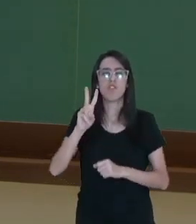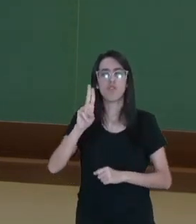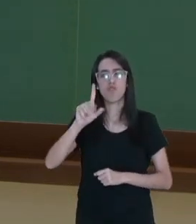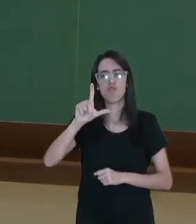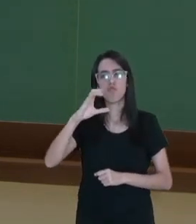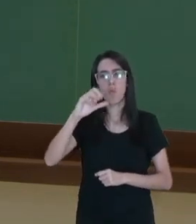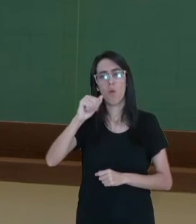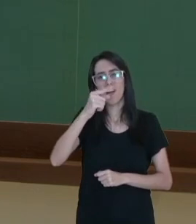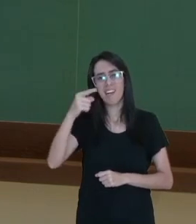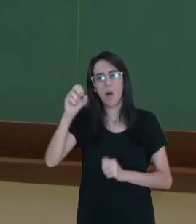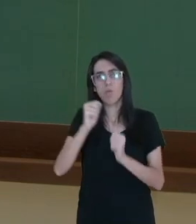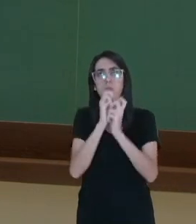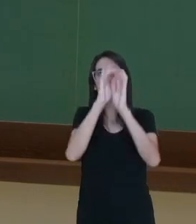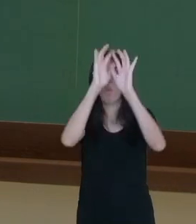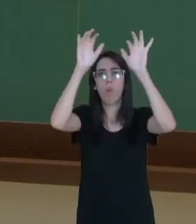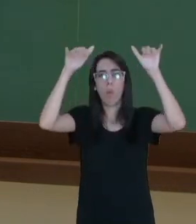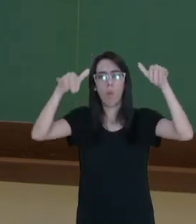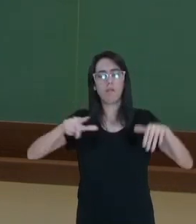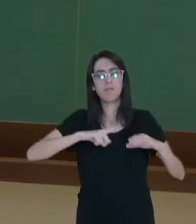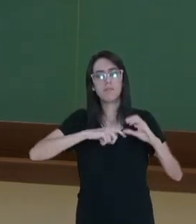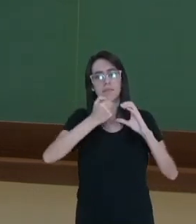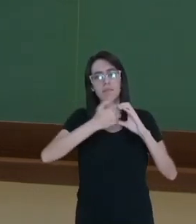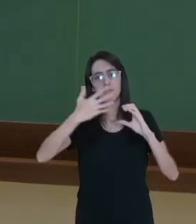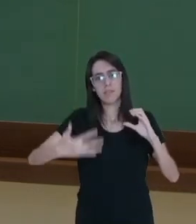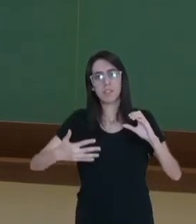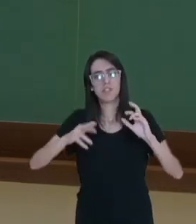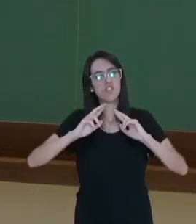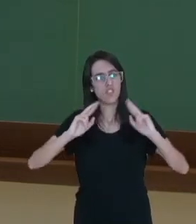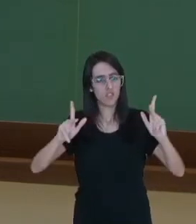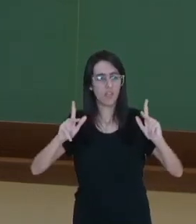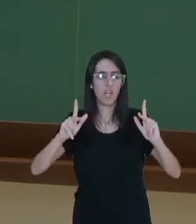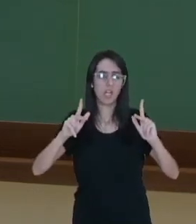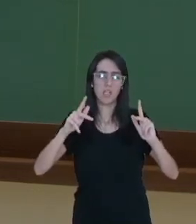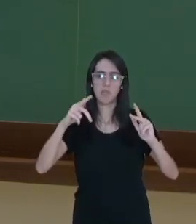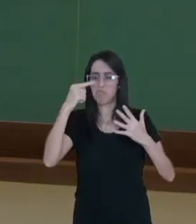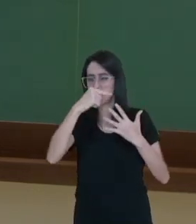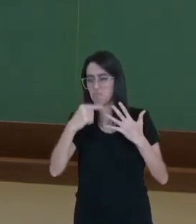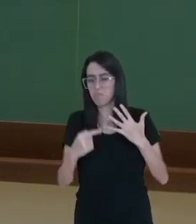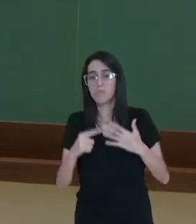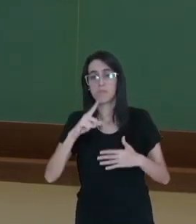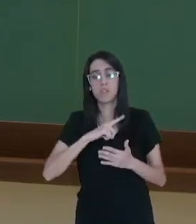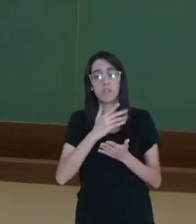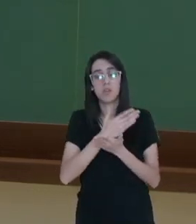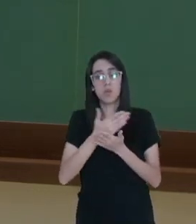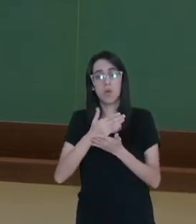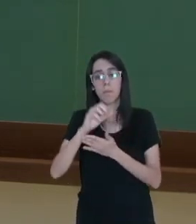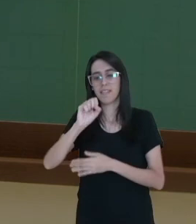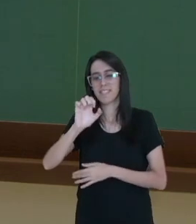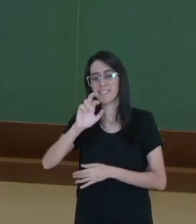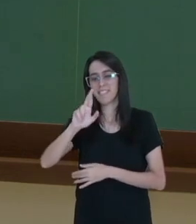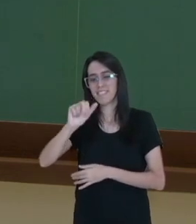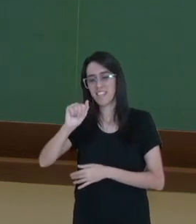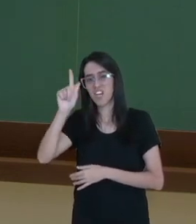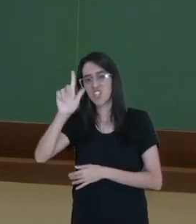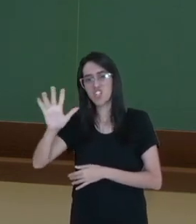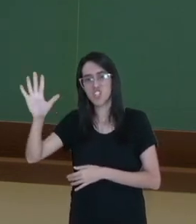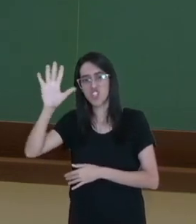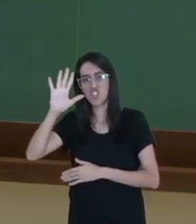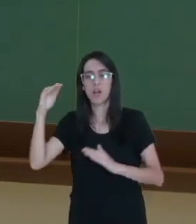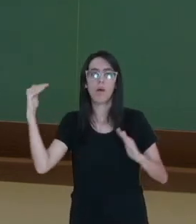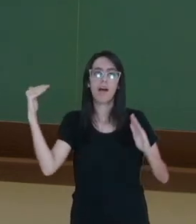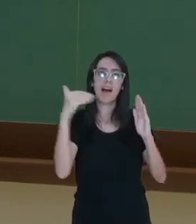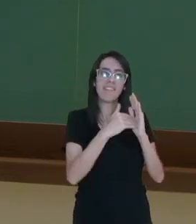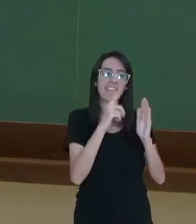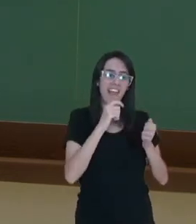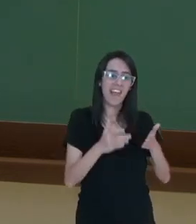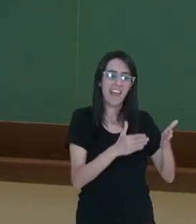ele apresentasse características de solos bastante distintas. Ele inicia-se na Serra Geral e estende-se a oeste até o